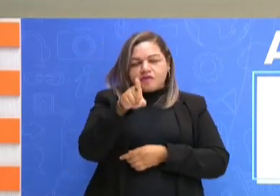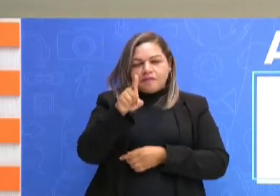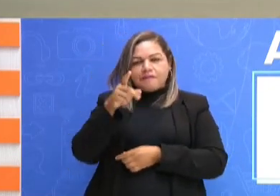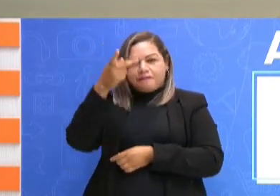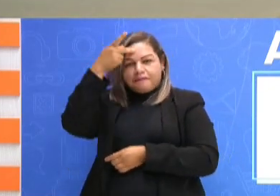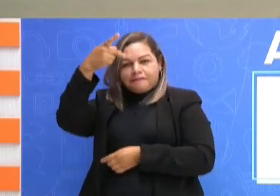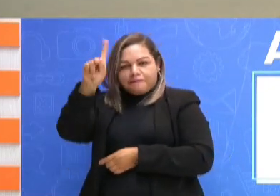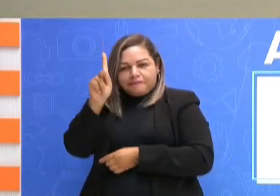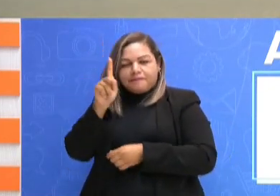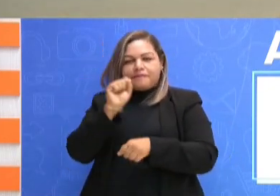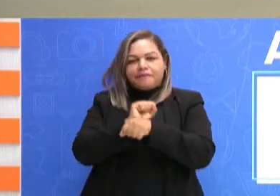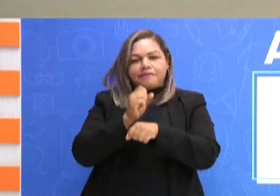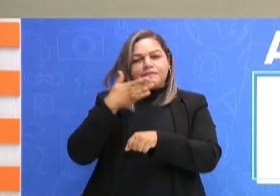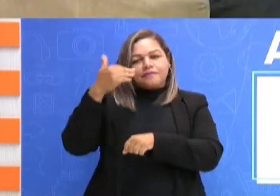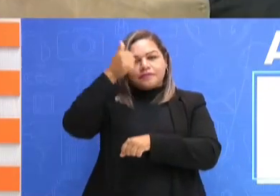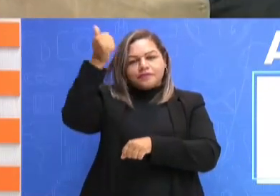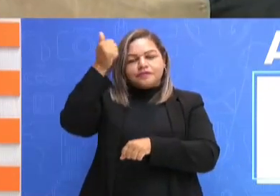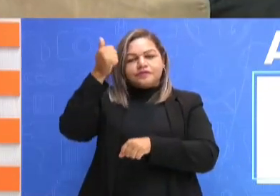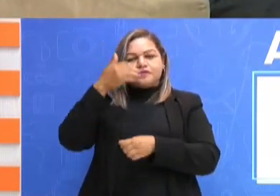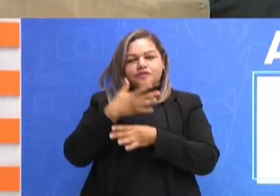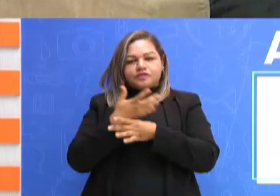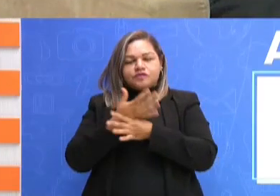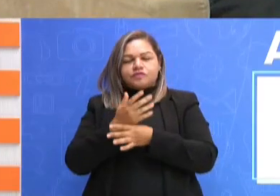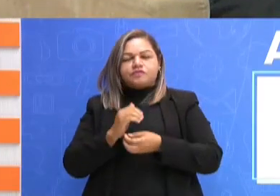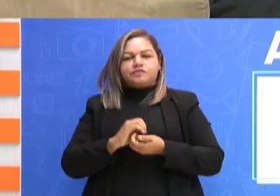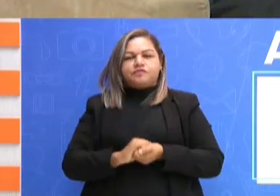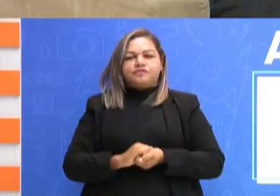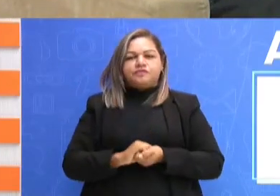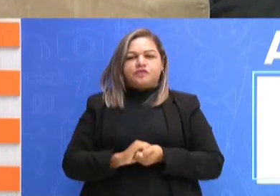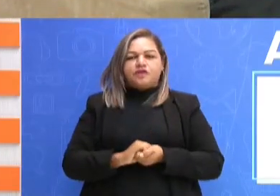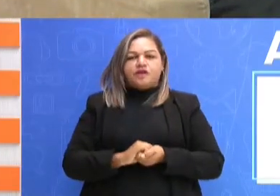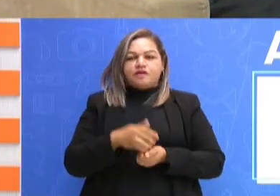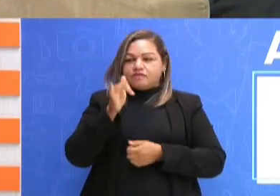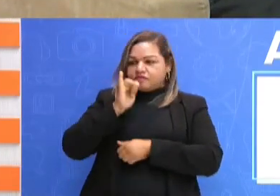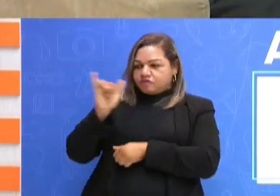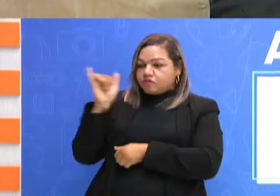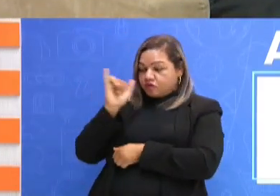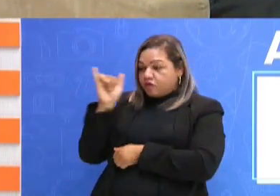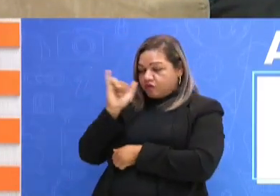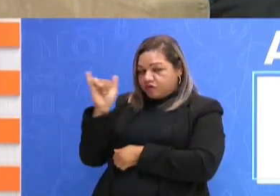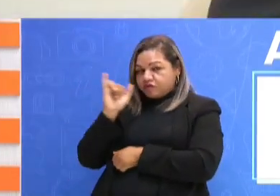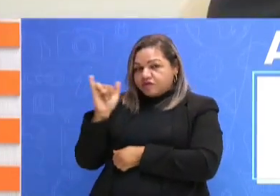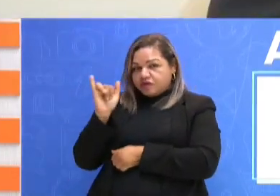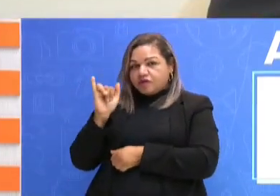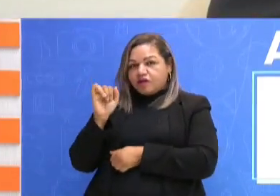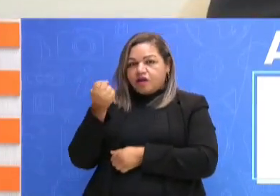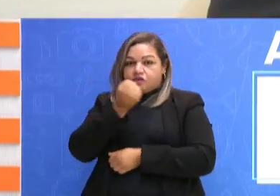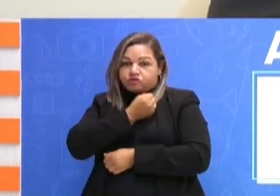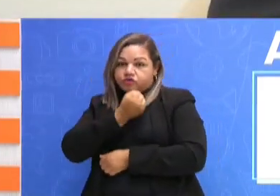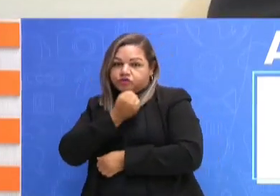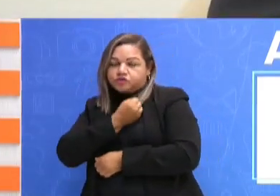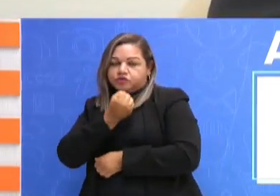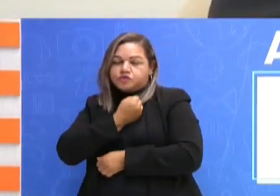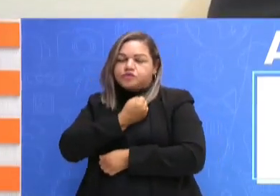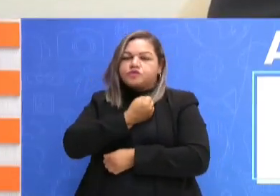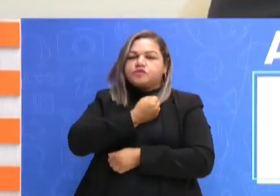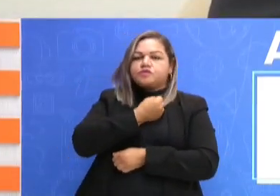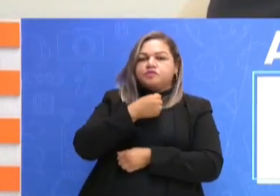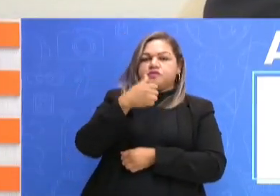aqueles que esperam a cidade melhor. Muito bem, só para colocar os números corretamente aqui, prefeito, foram